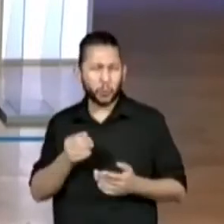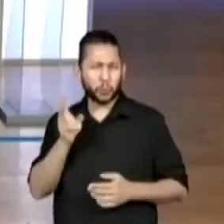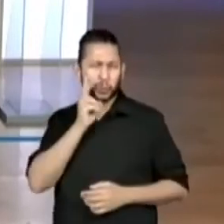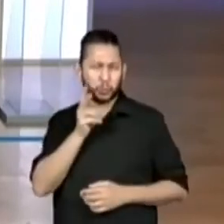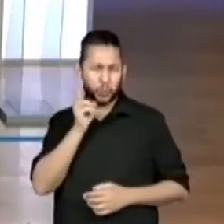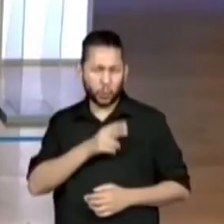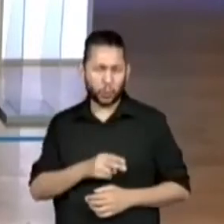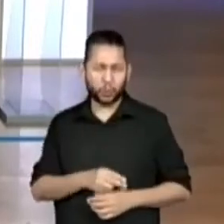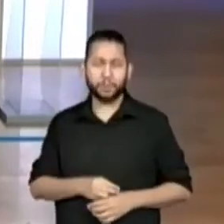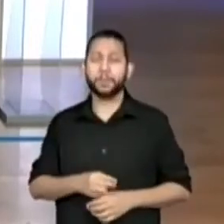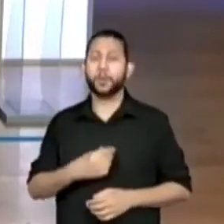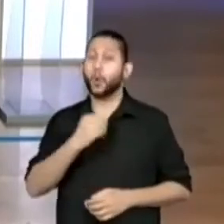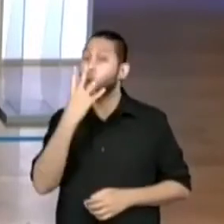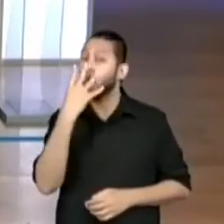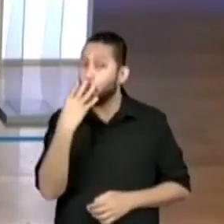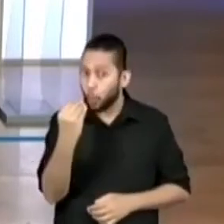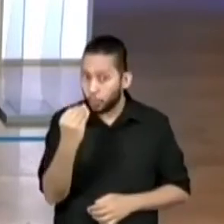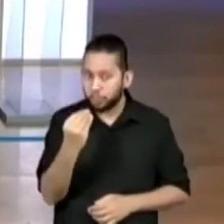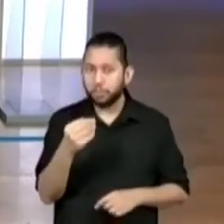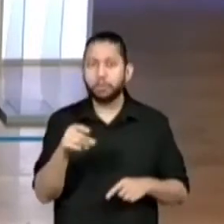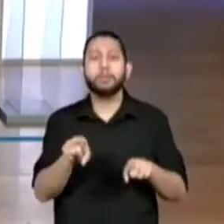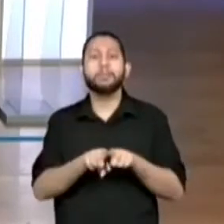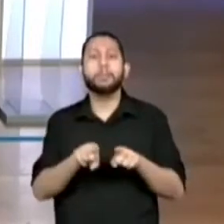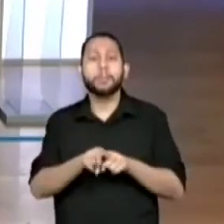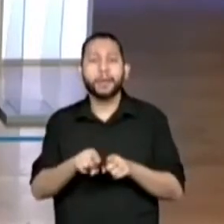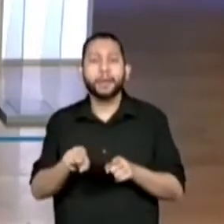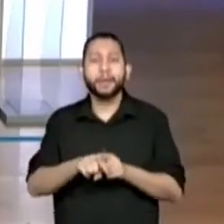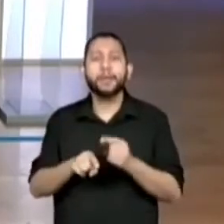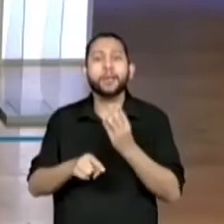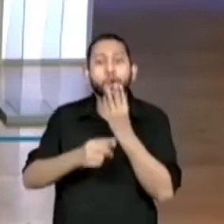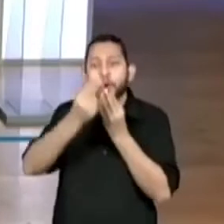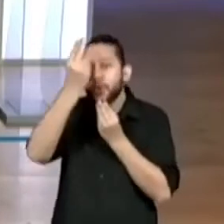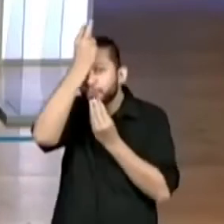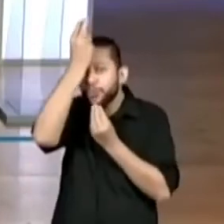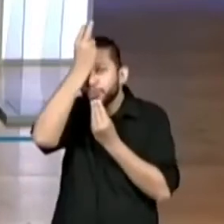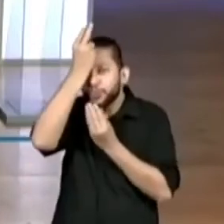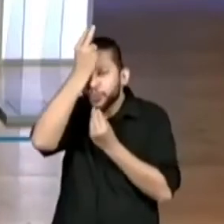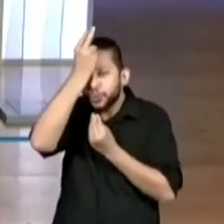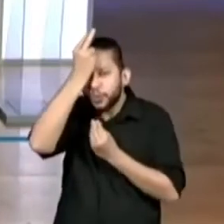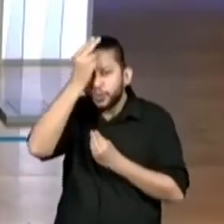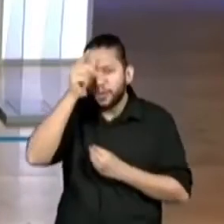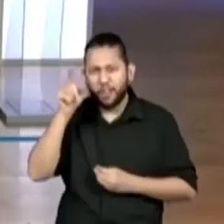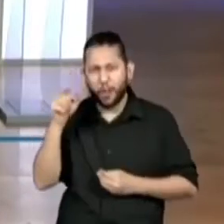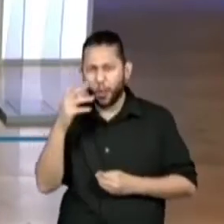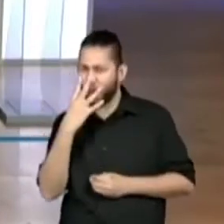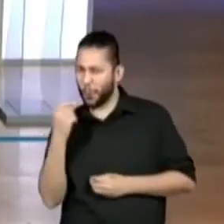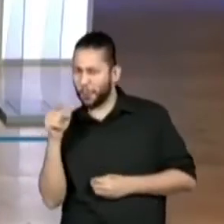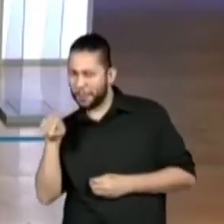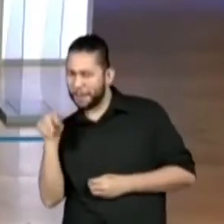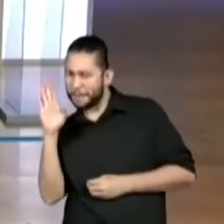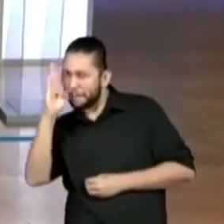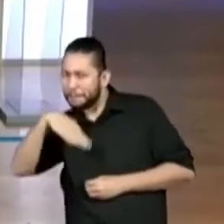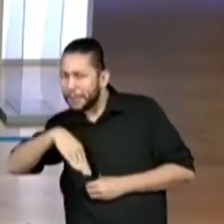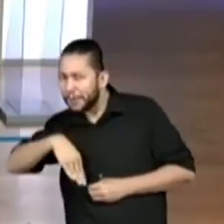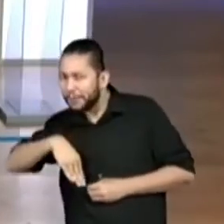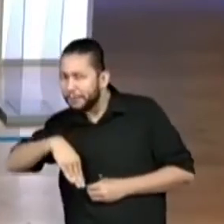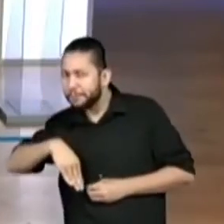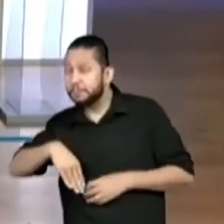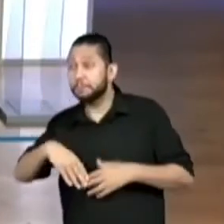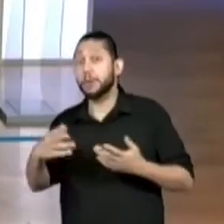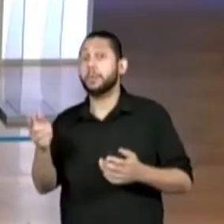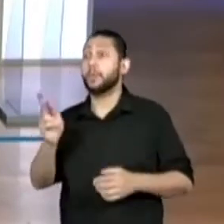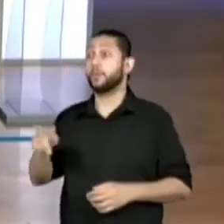que ele ia aprontar, que ia ficar aprontando. Será também? Aí a professora Maria, ela também citou, né, no